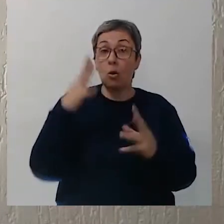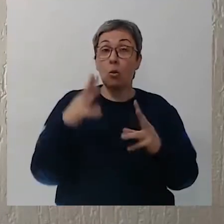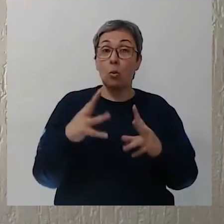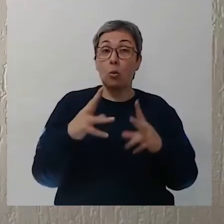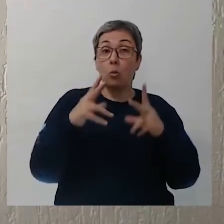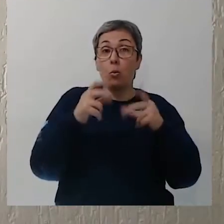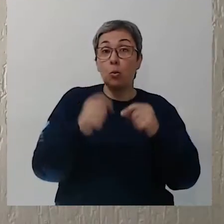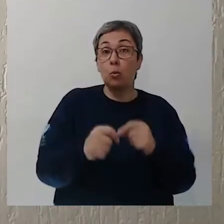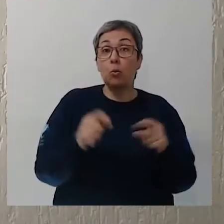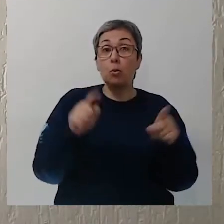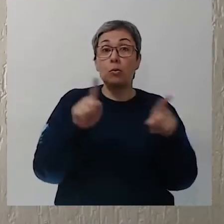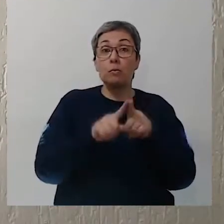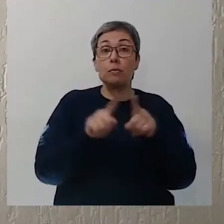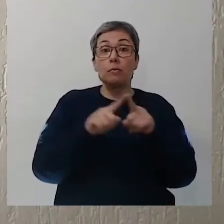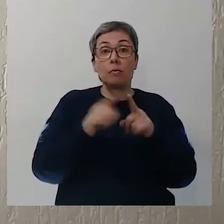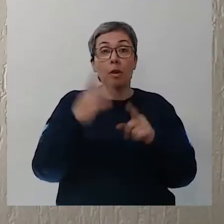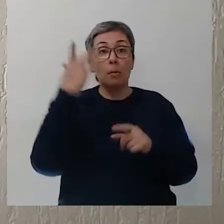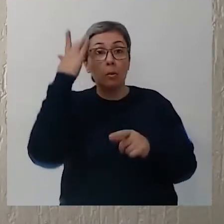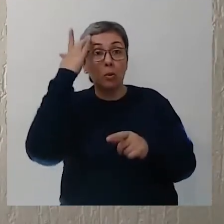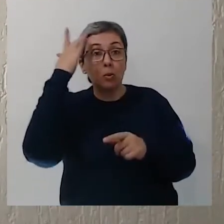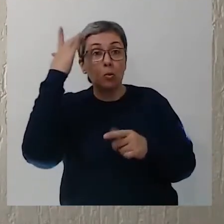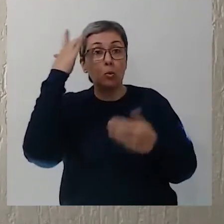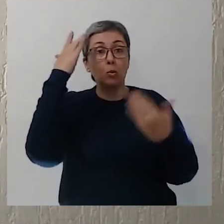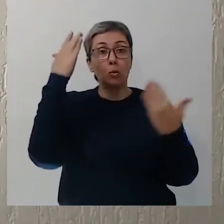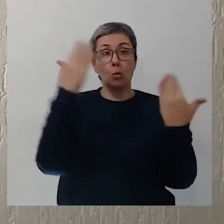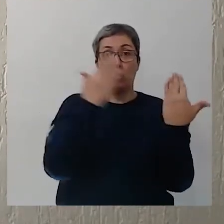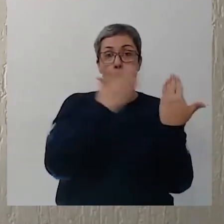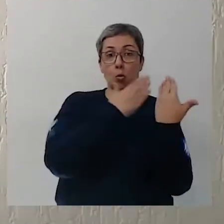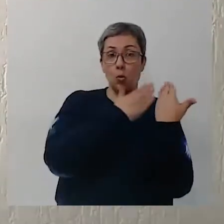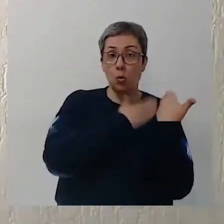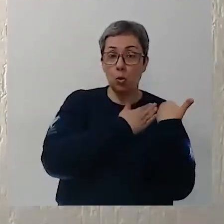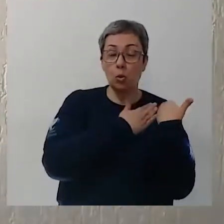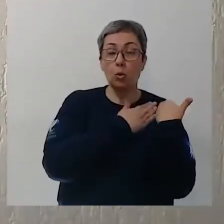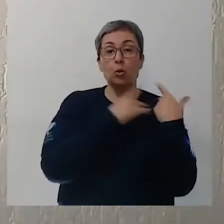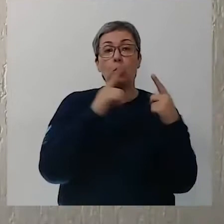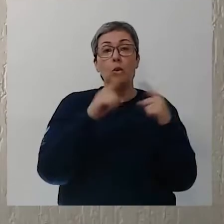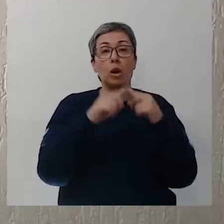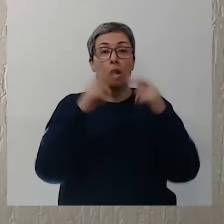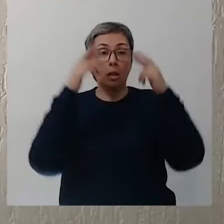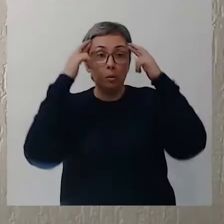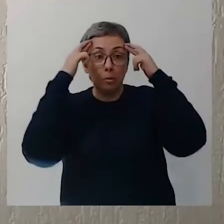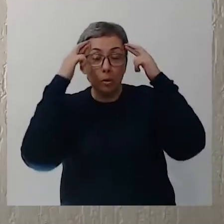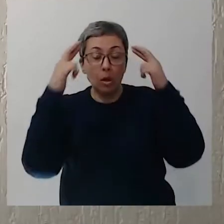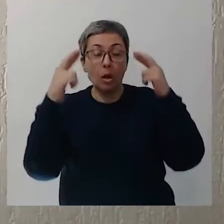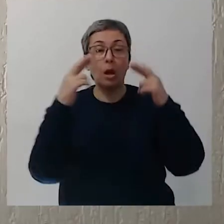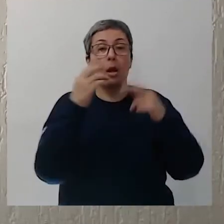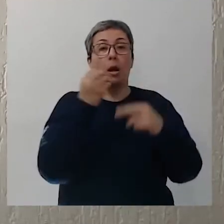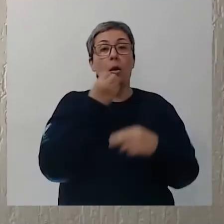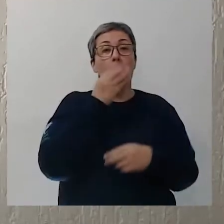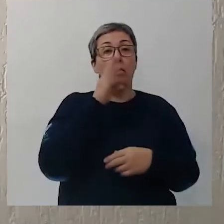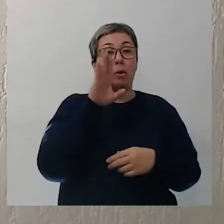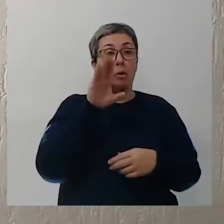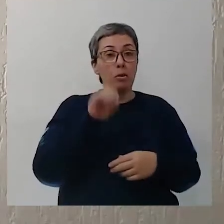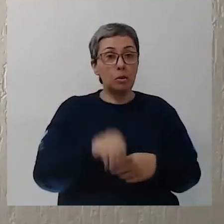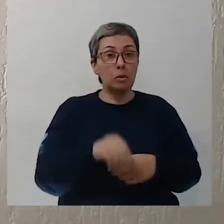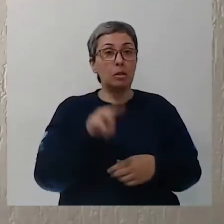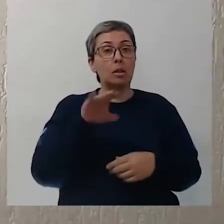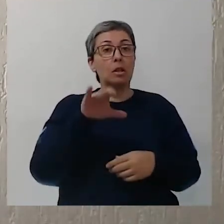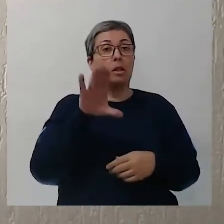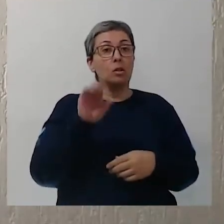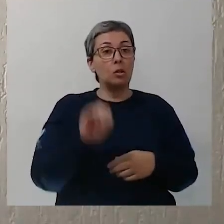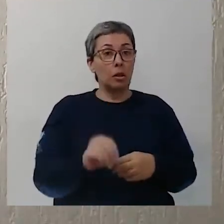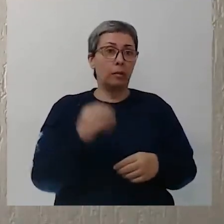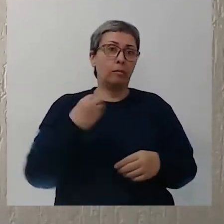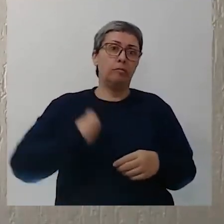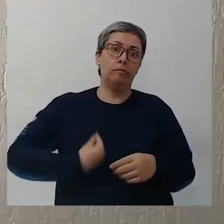aí agora antes: maturidade, responsabilidade, sensibilidade, respeito e bom senso. Isso na vida é